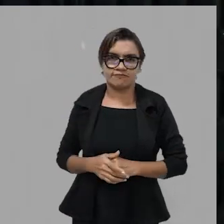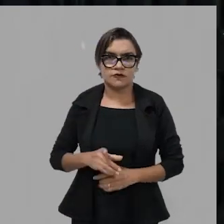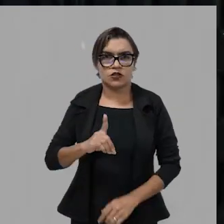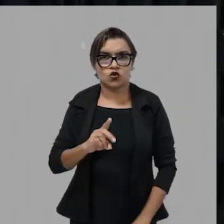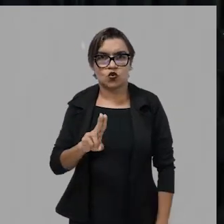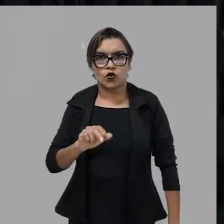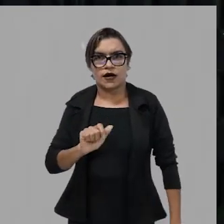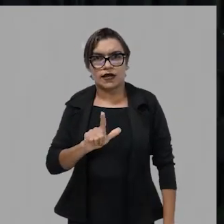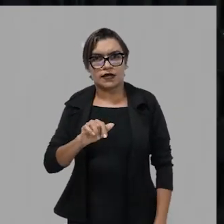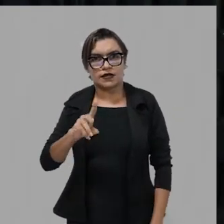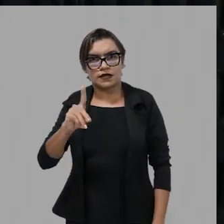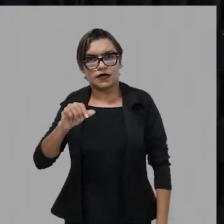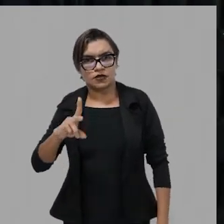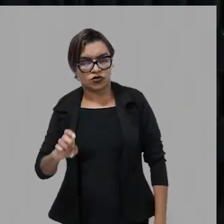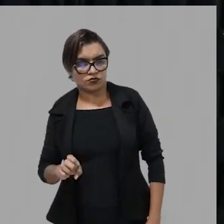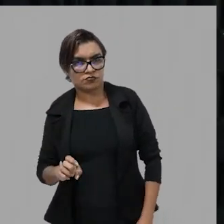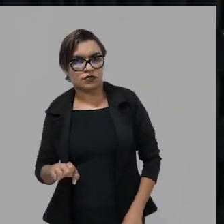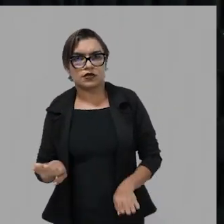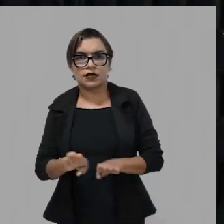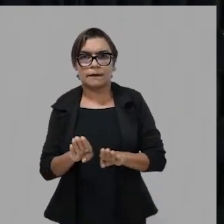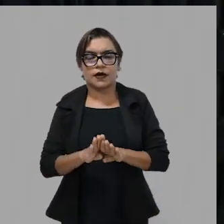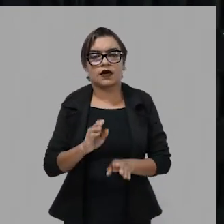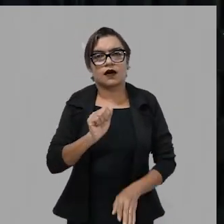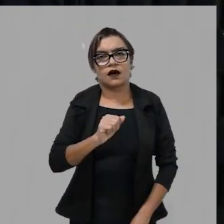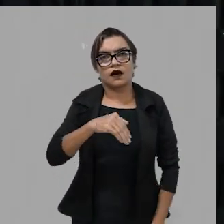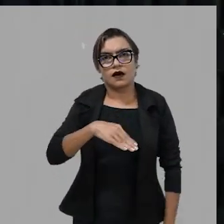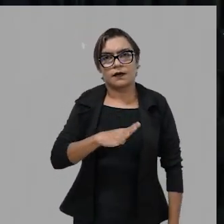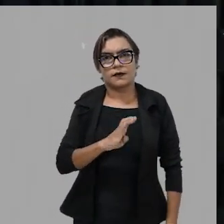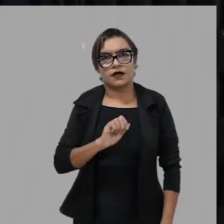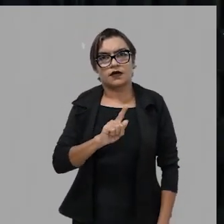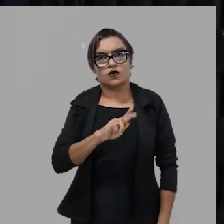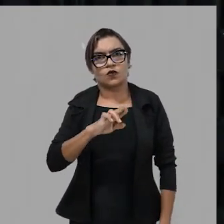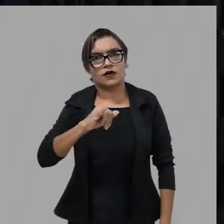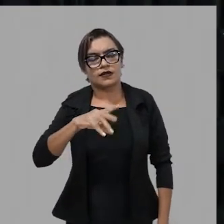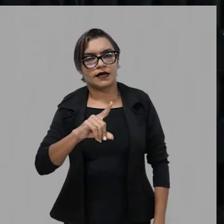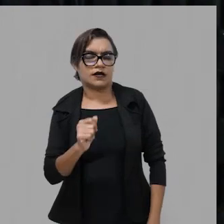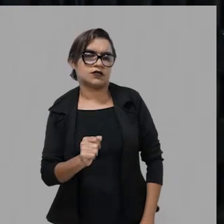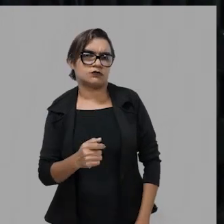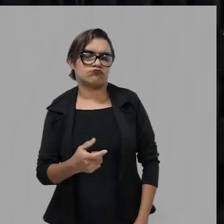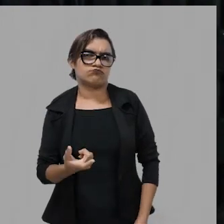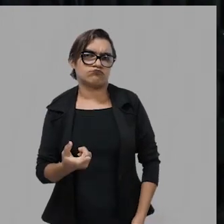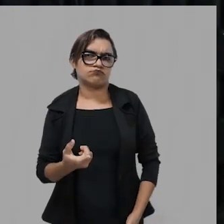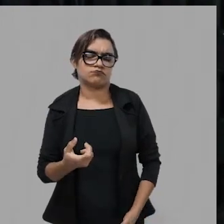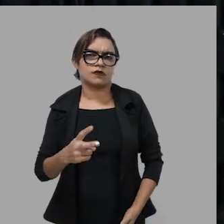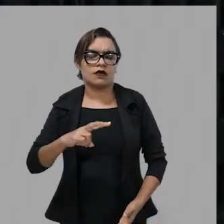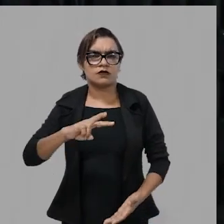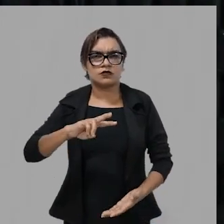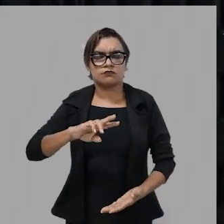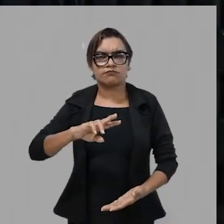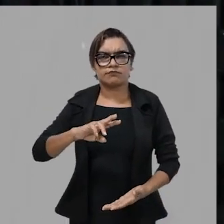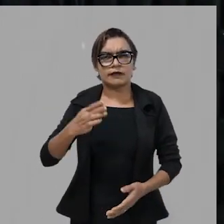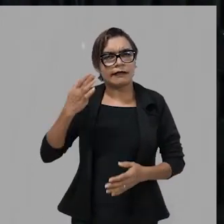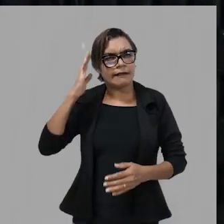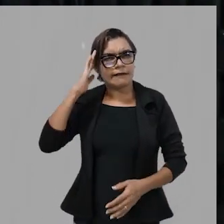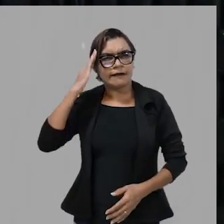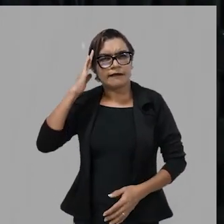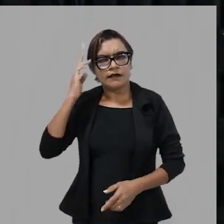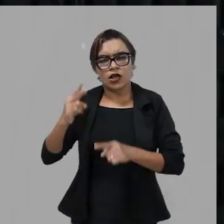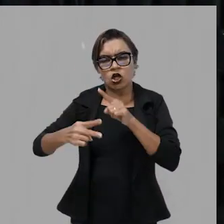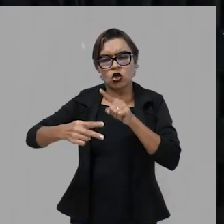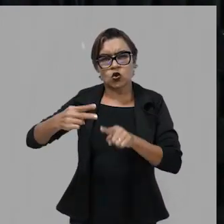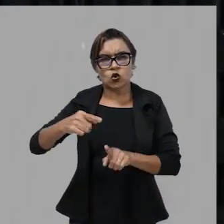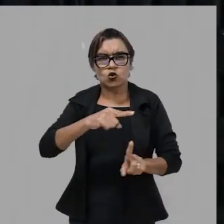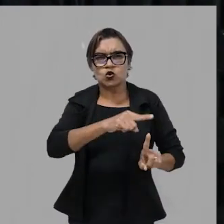E ambiguidade, daí da ideia de duplo sentido, de duas interpretações que podem